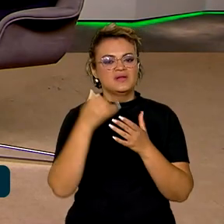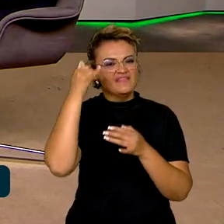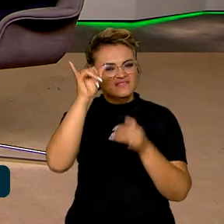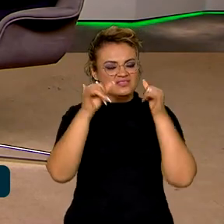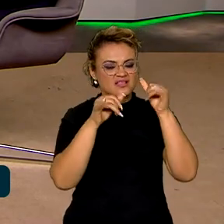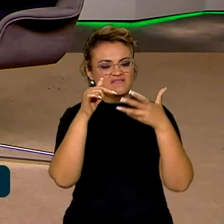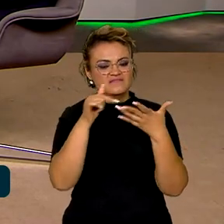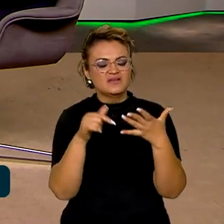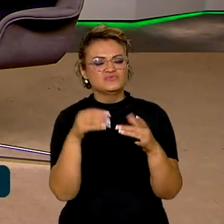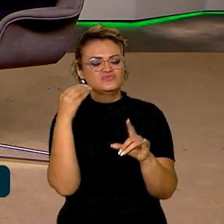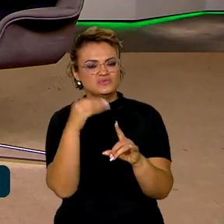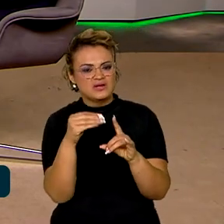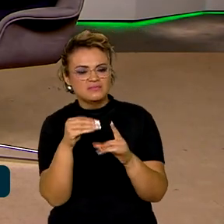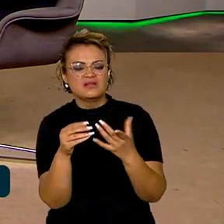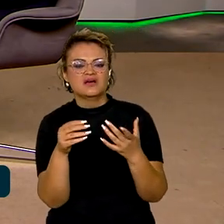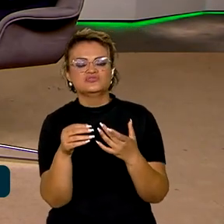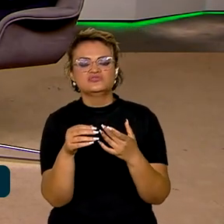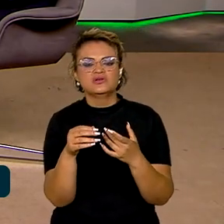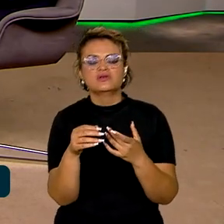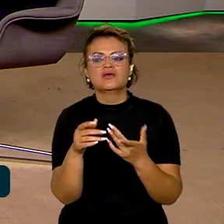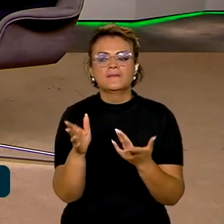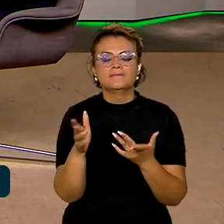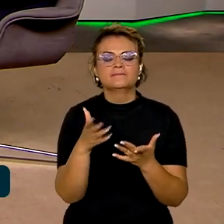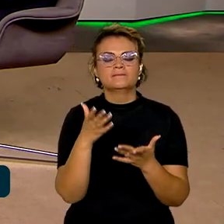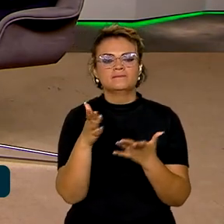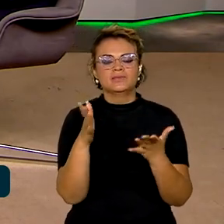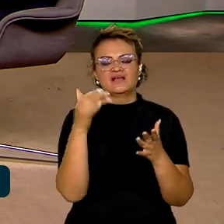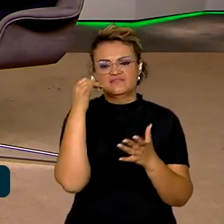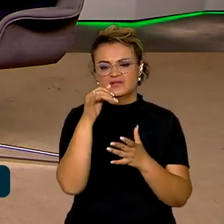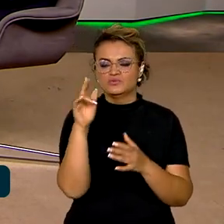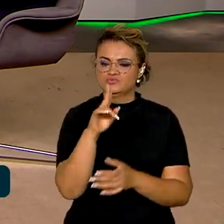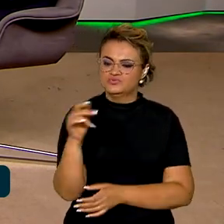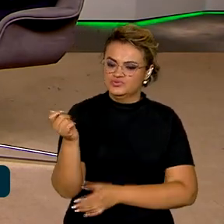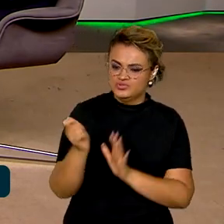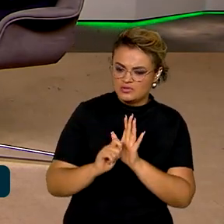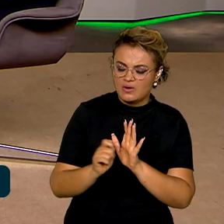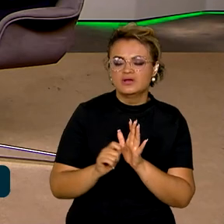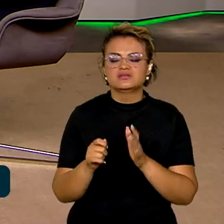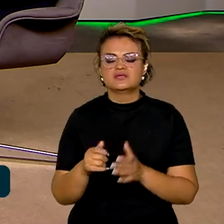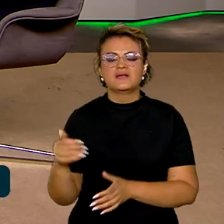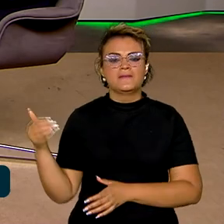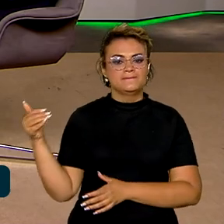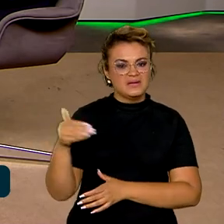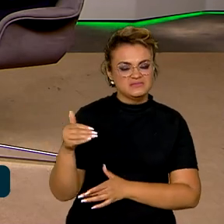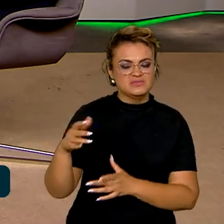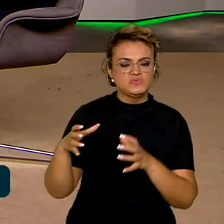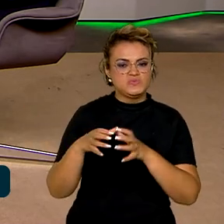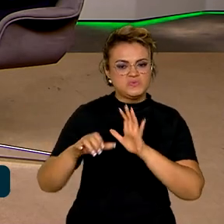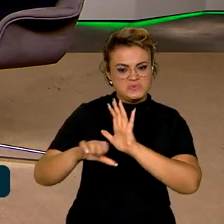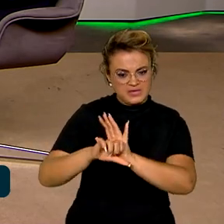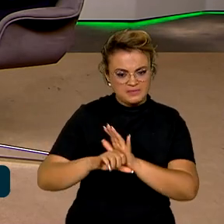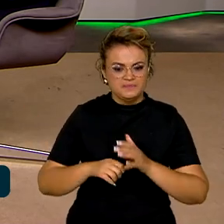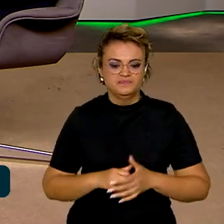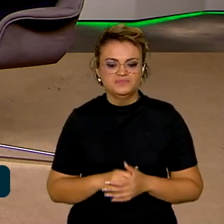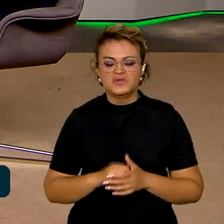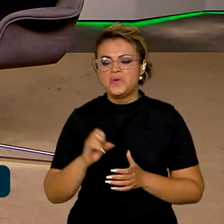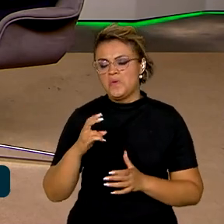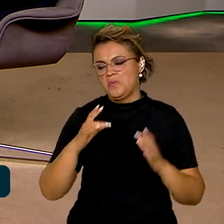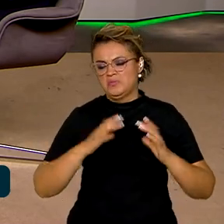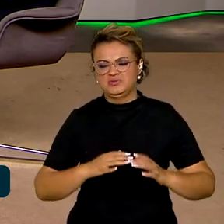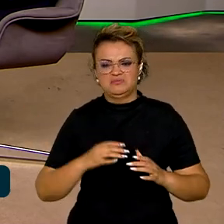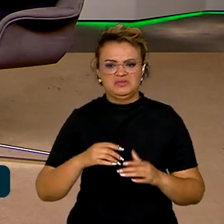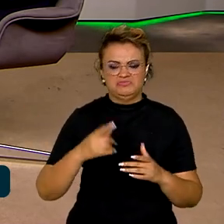fatores de vulnerabilidade, de prevenção tanto ao uso de drogas, como ao envolvimento com crime ou